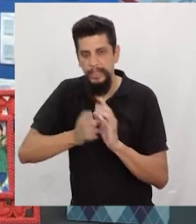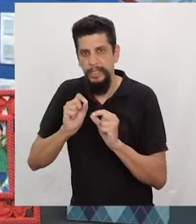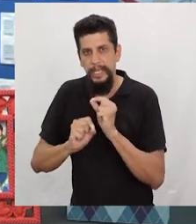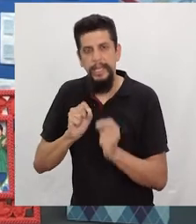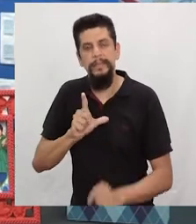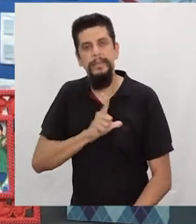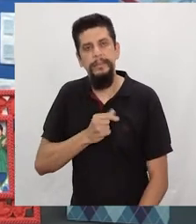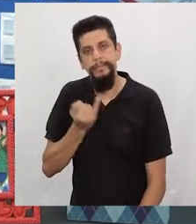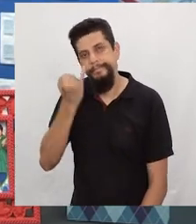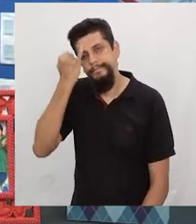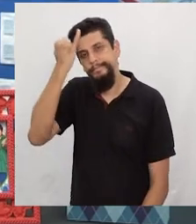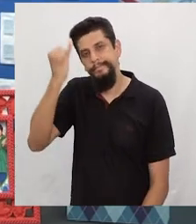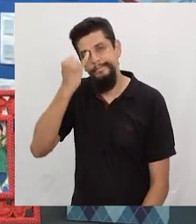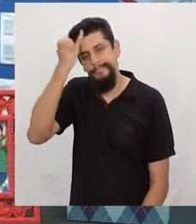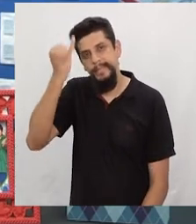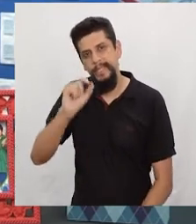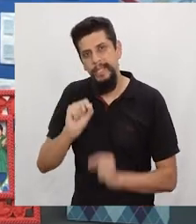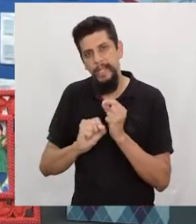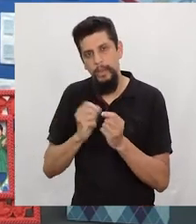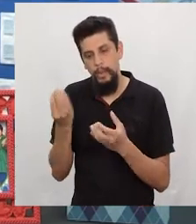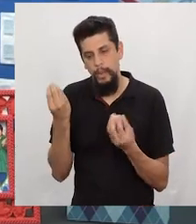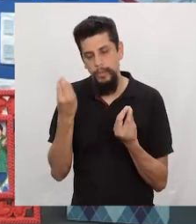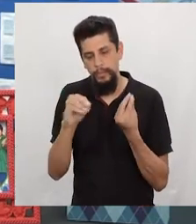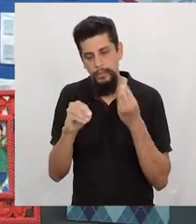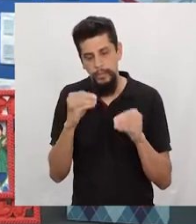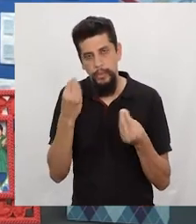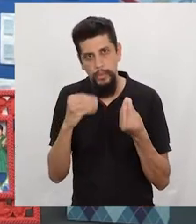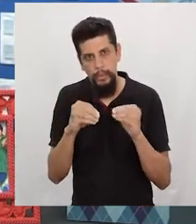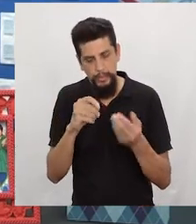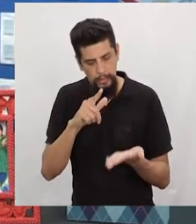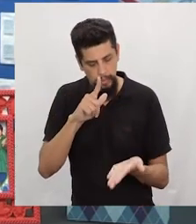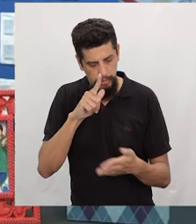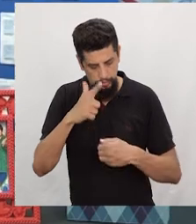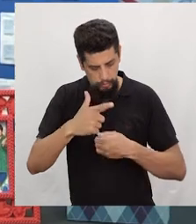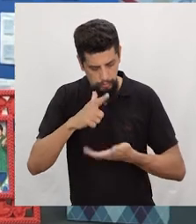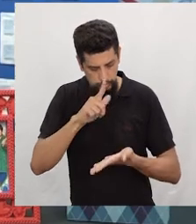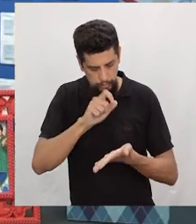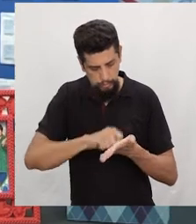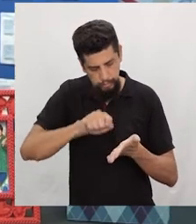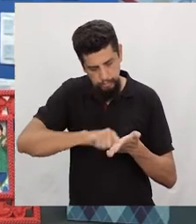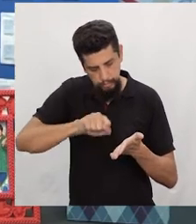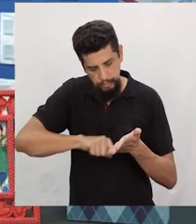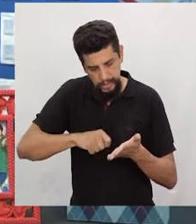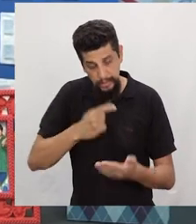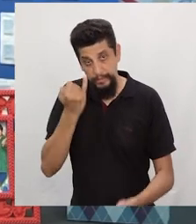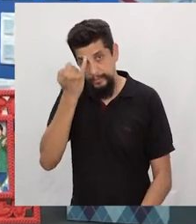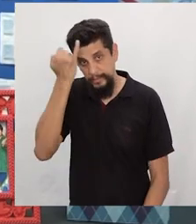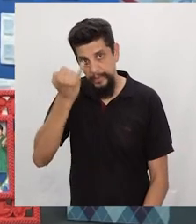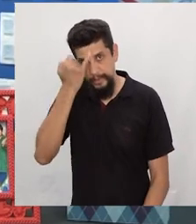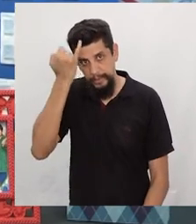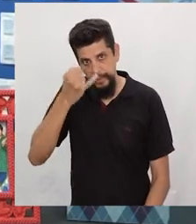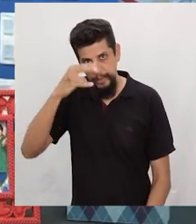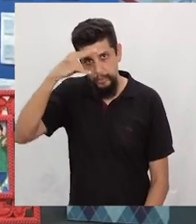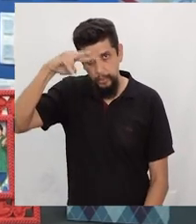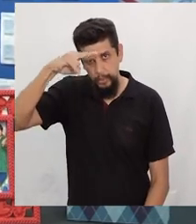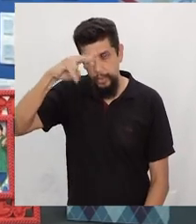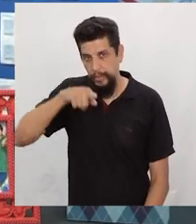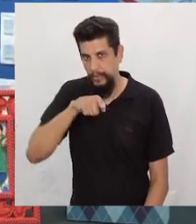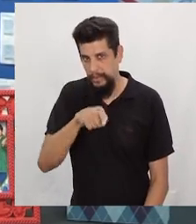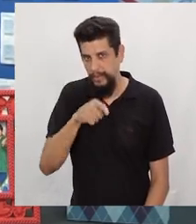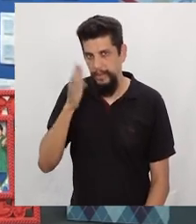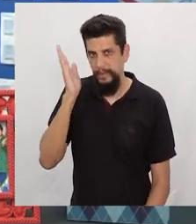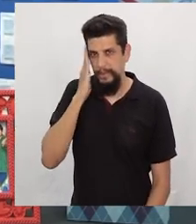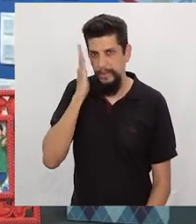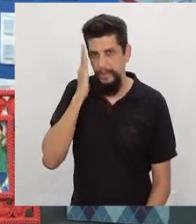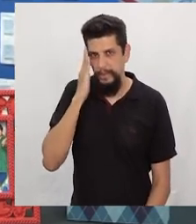as ideias? Quem será que coloca isso no papel, que vai inventando as histórias? Você sabe